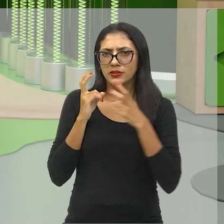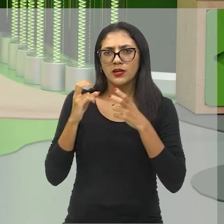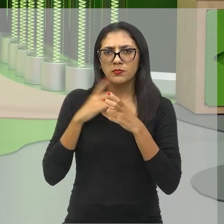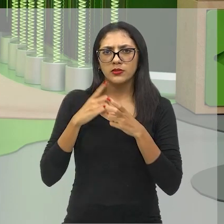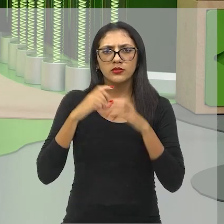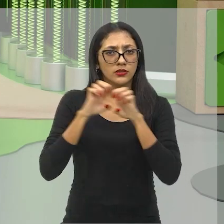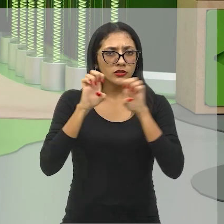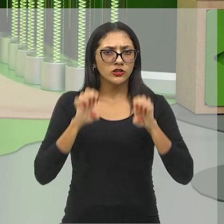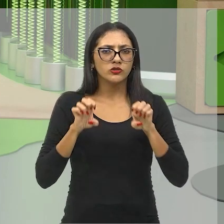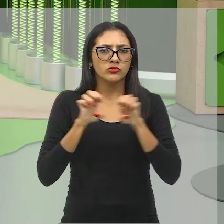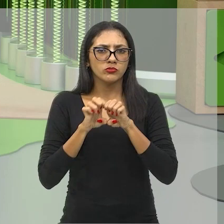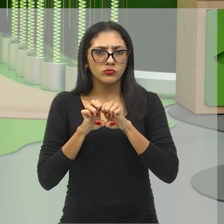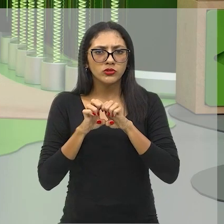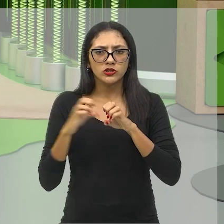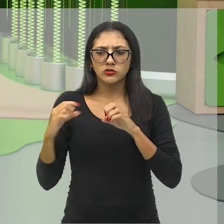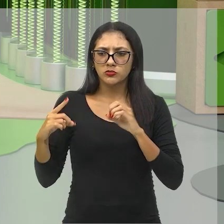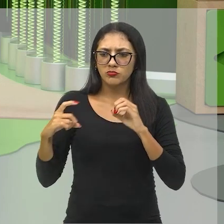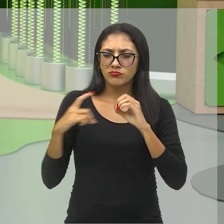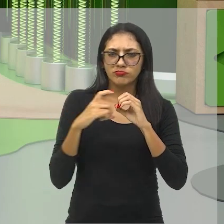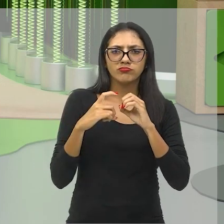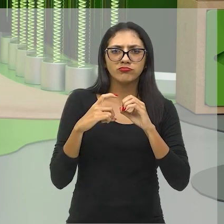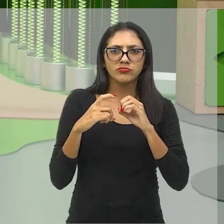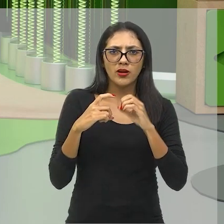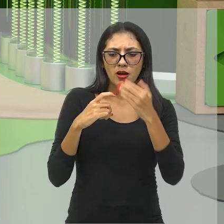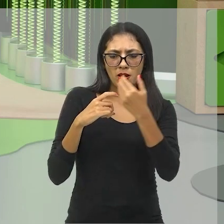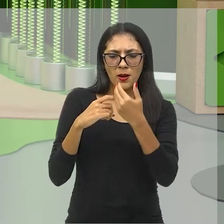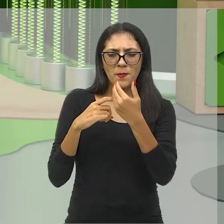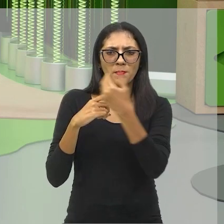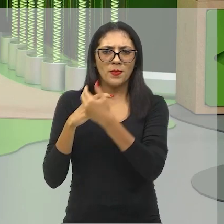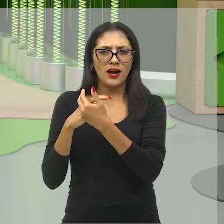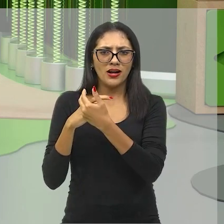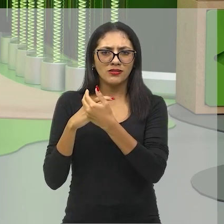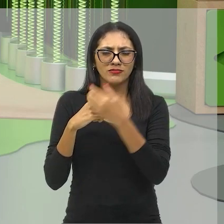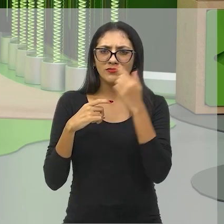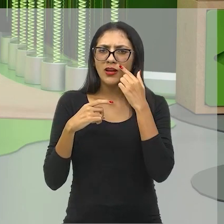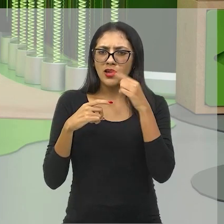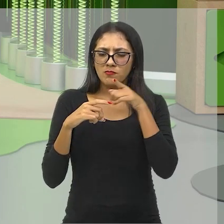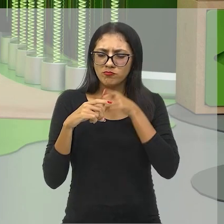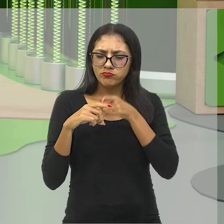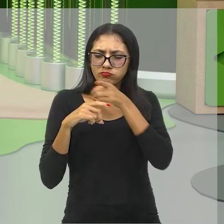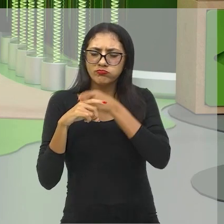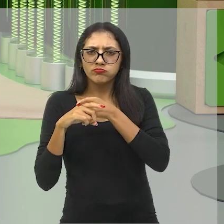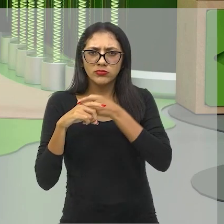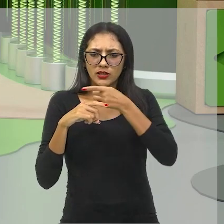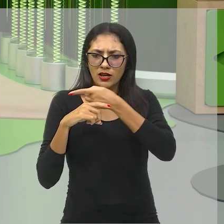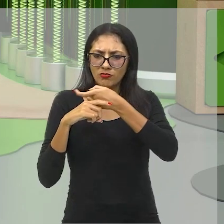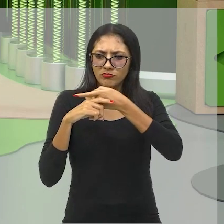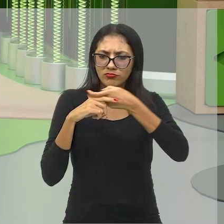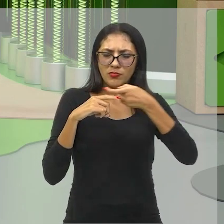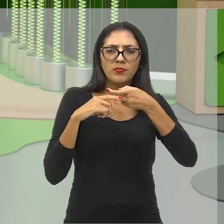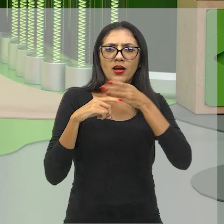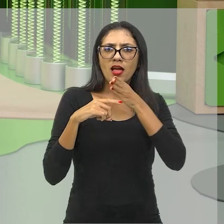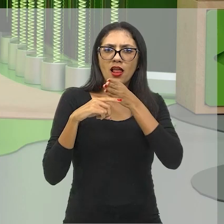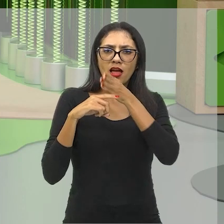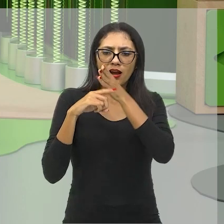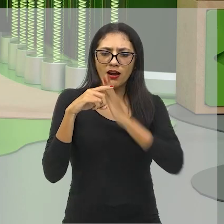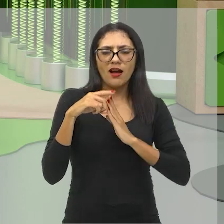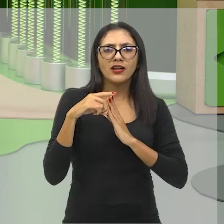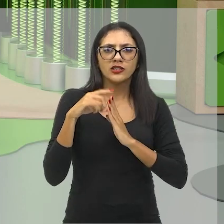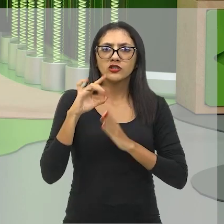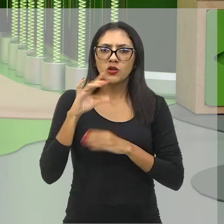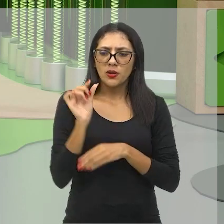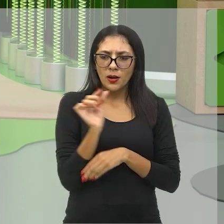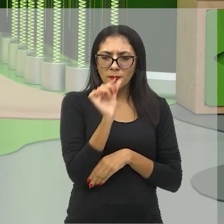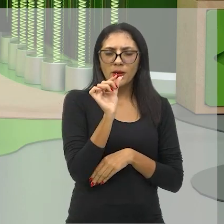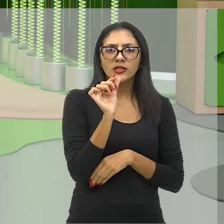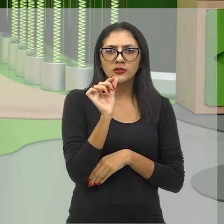o espermatozoide, ele perde ali aquela cauda, né? Ela é desfeita, e as estruturas daquela célula do espermatozoide, elas vão se unir